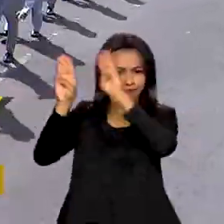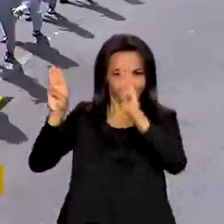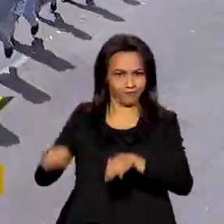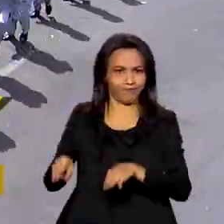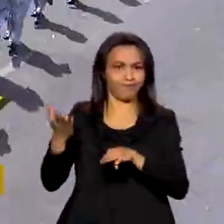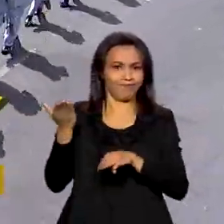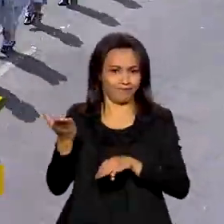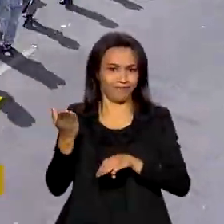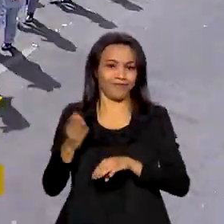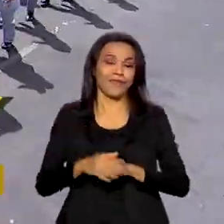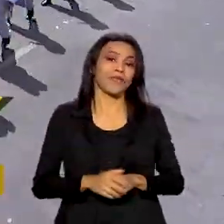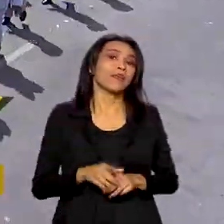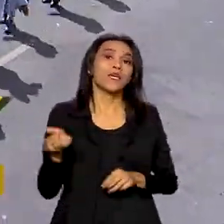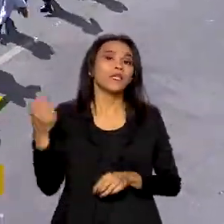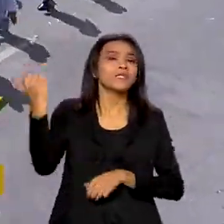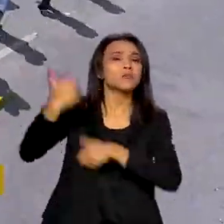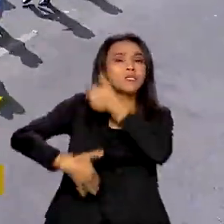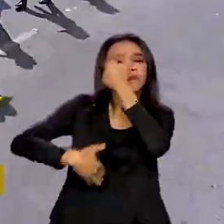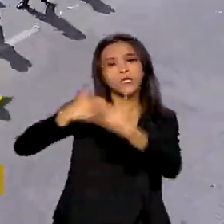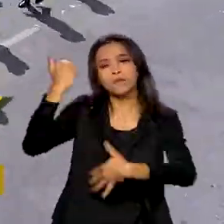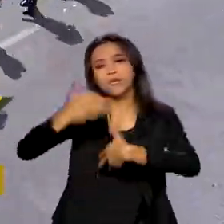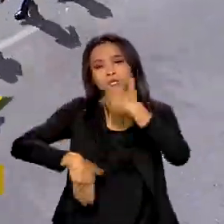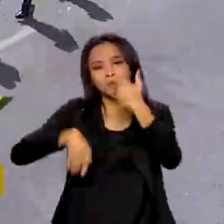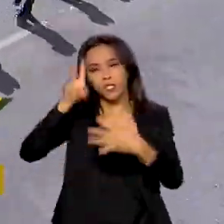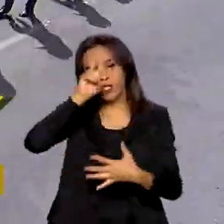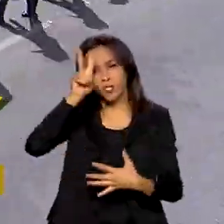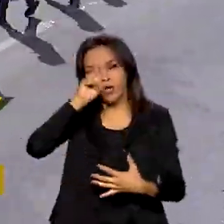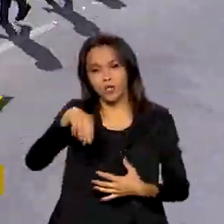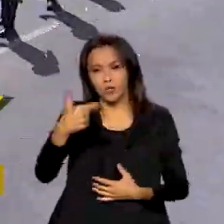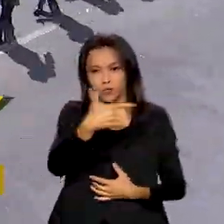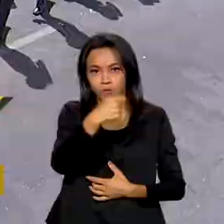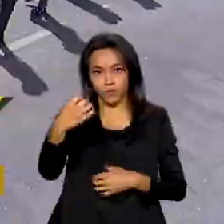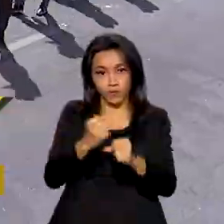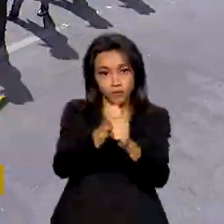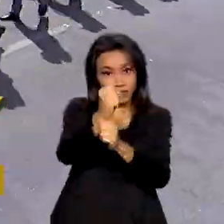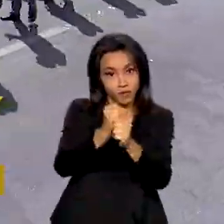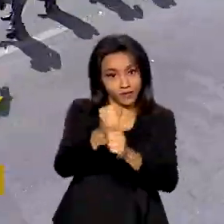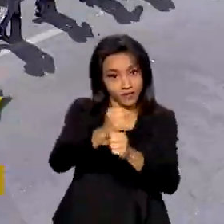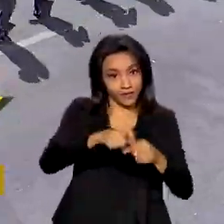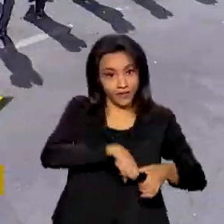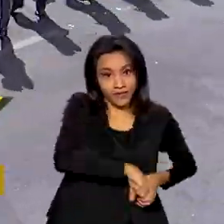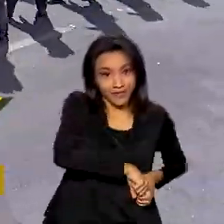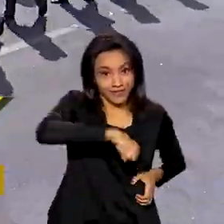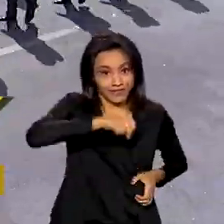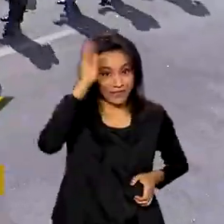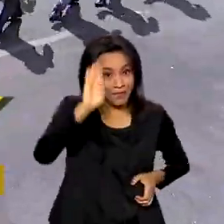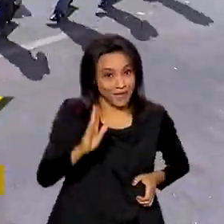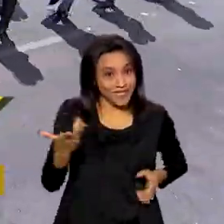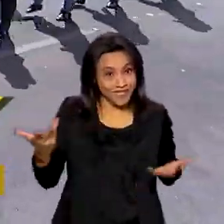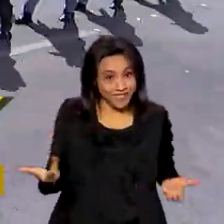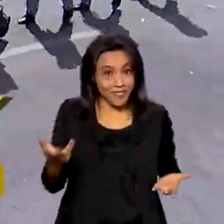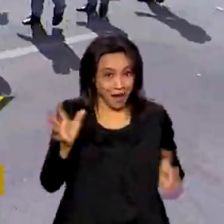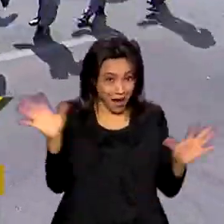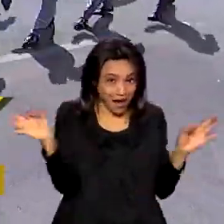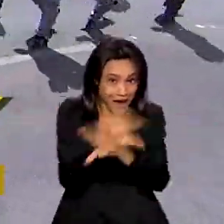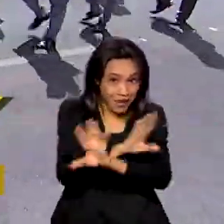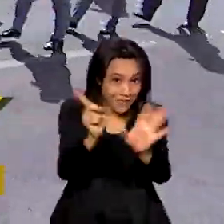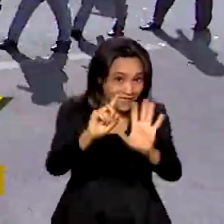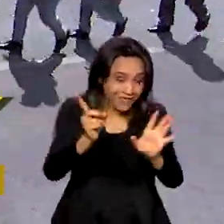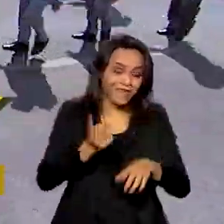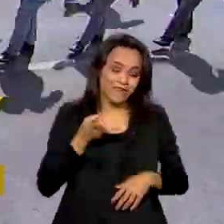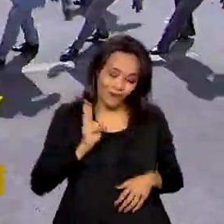principalmente históricas, né, sobre esses 200 anos de independência, mas não acabou ainda não. A gente segue acompanhando aqui o